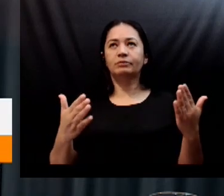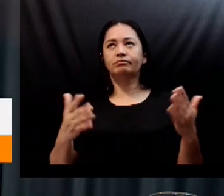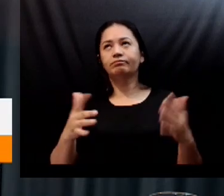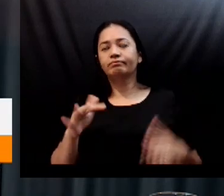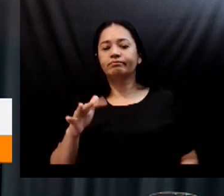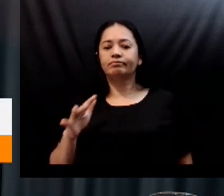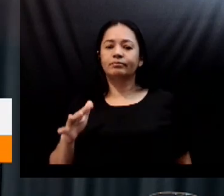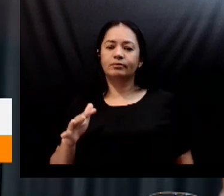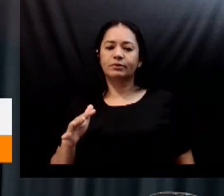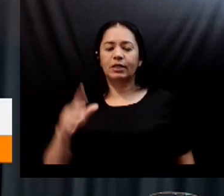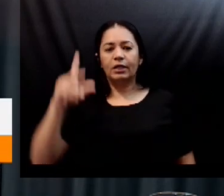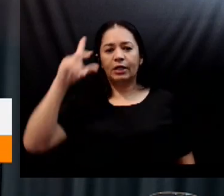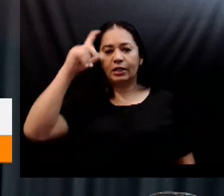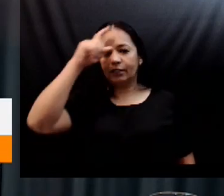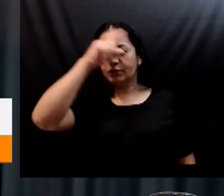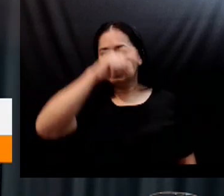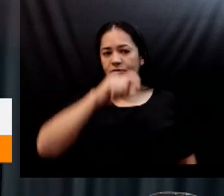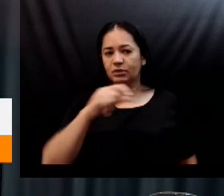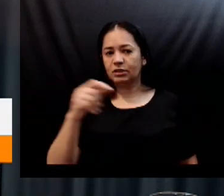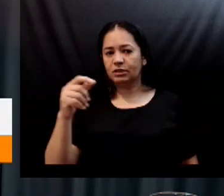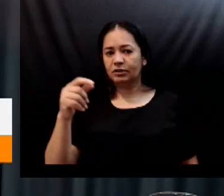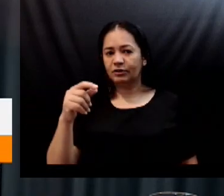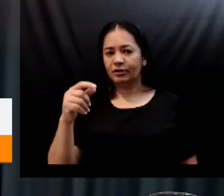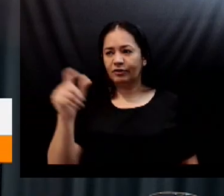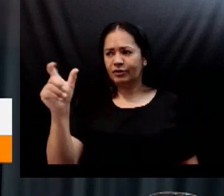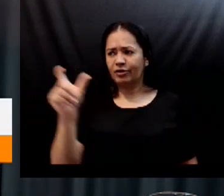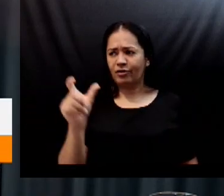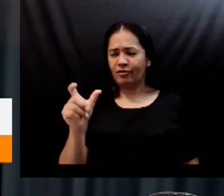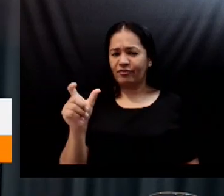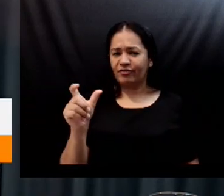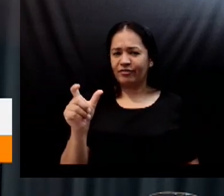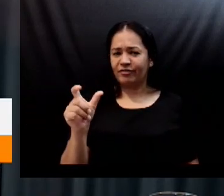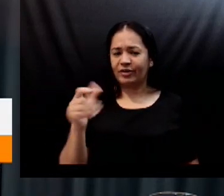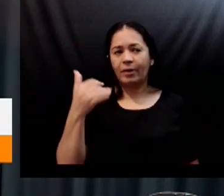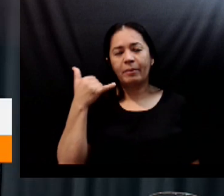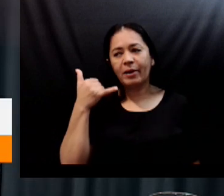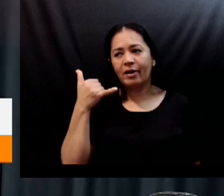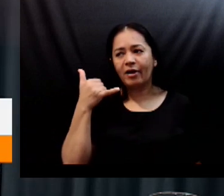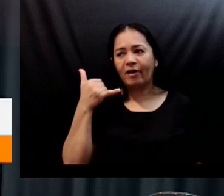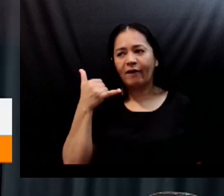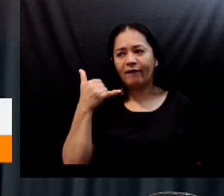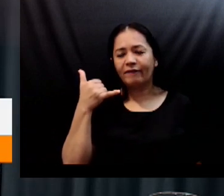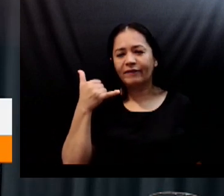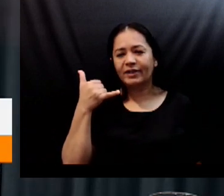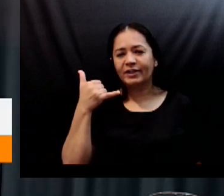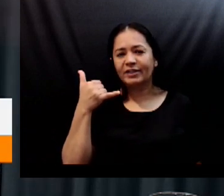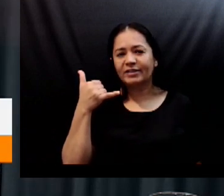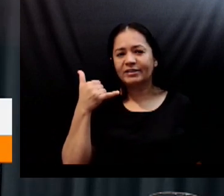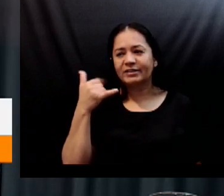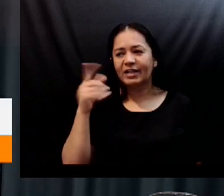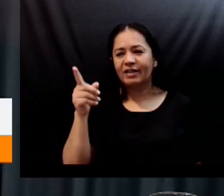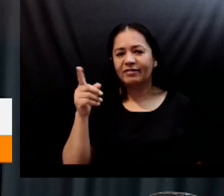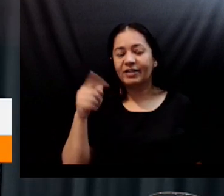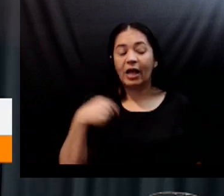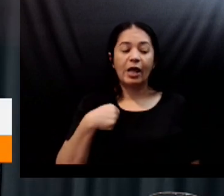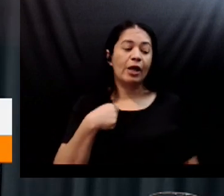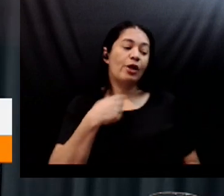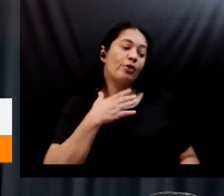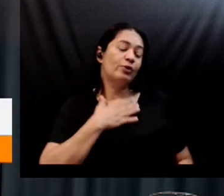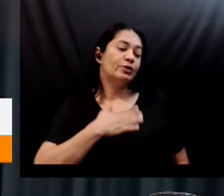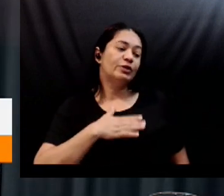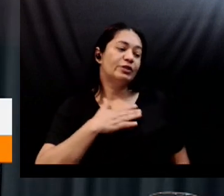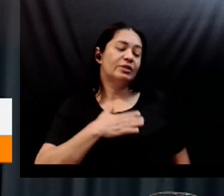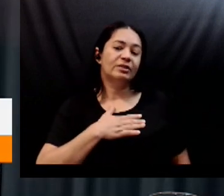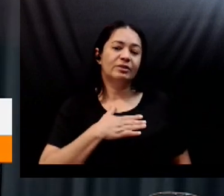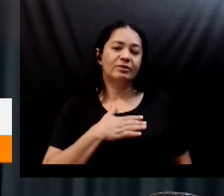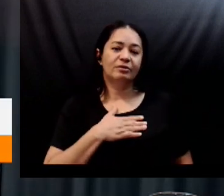difícil você ouvir essa frase. Quando você liga para uma amiga, é muito difícil essa amiga falar, eu estava descansando. Eu acho que eu nunca